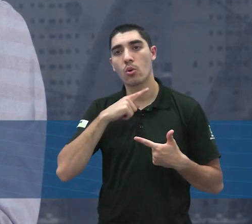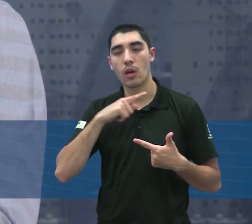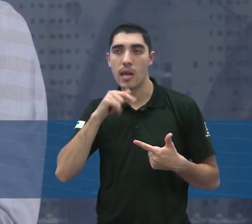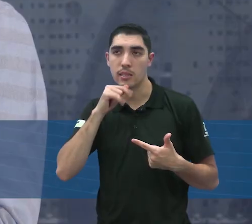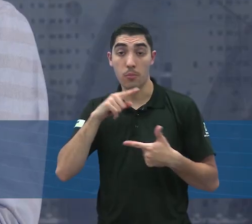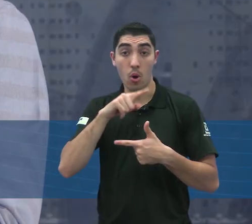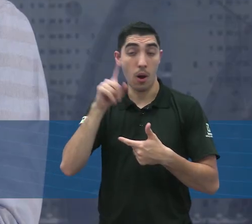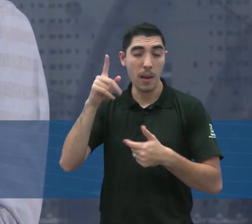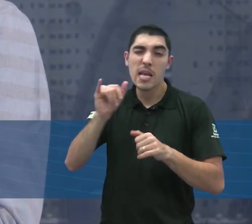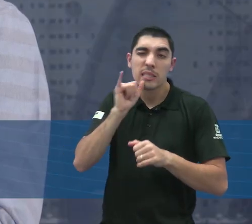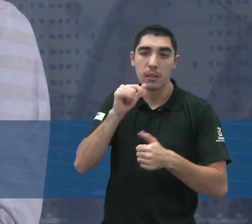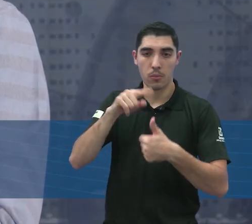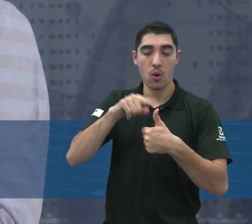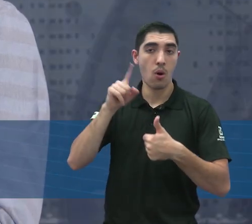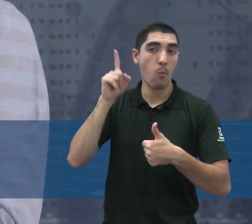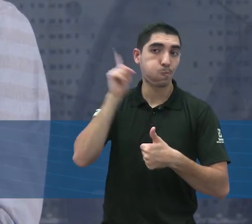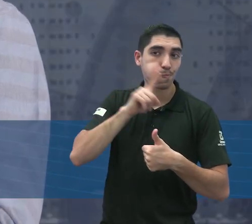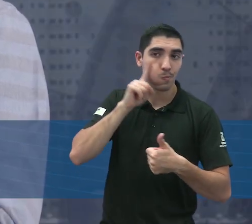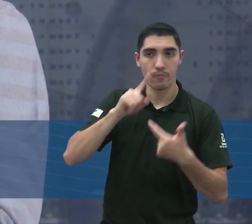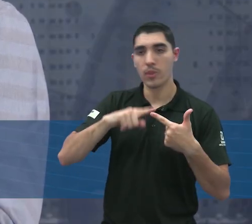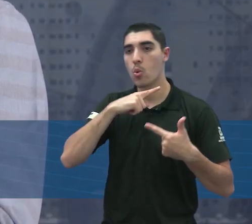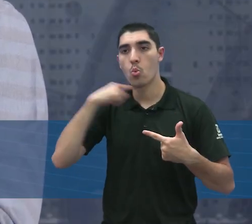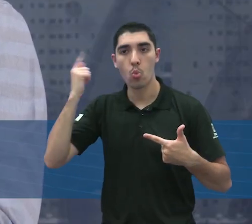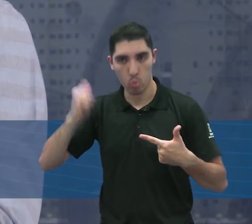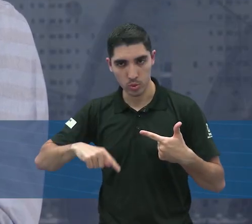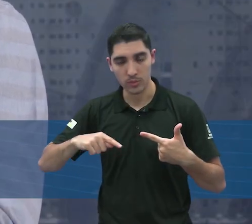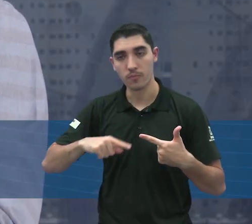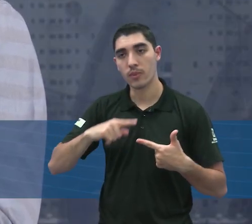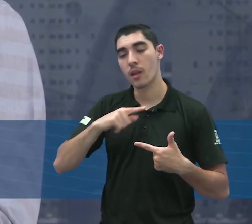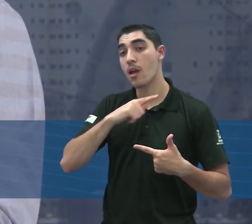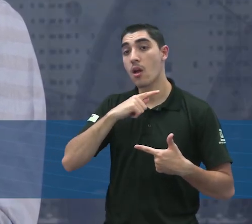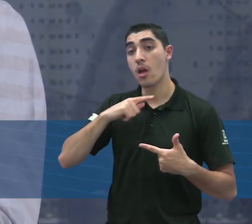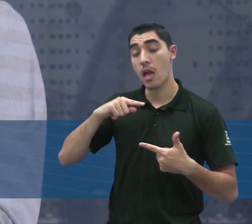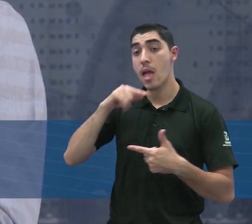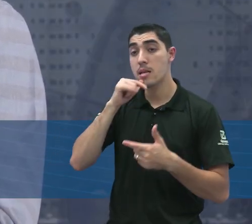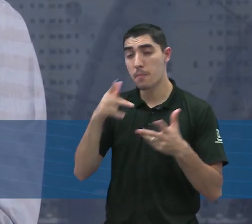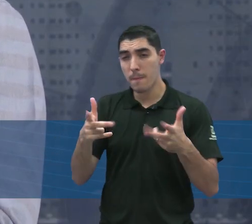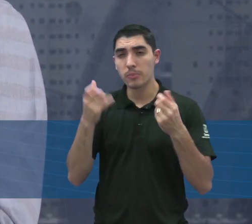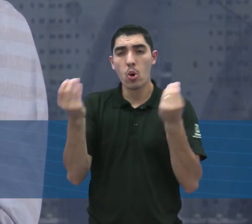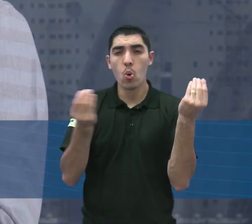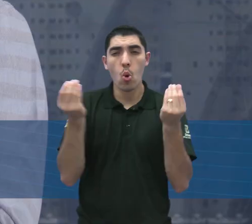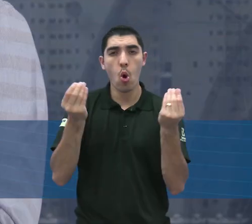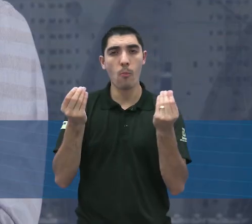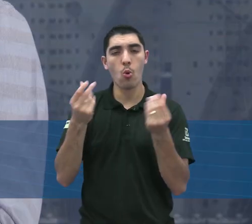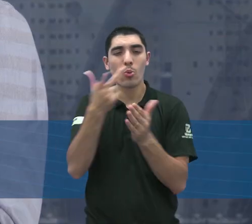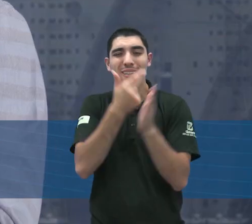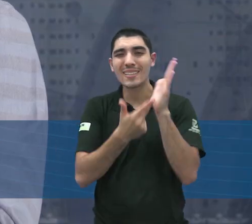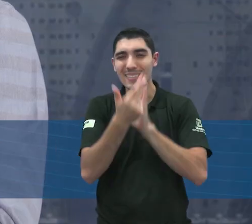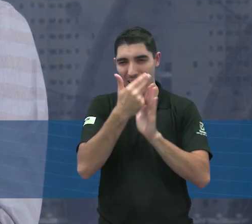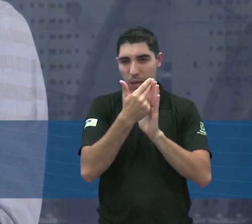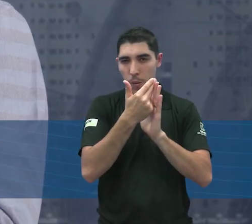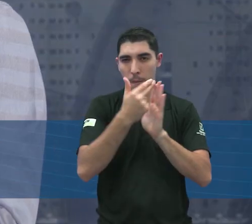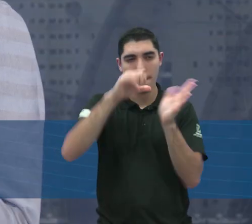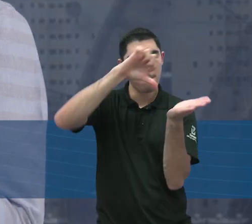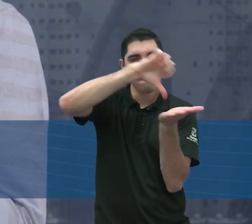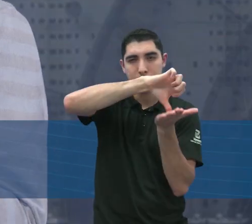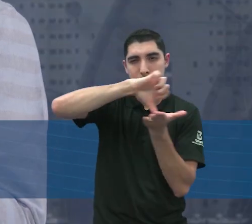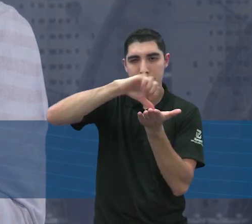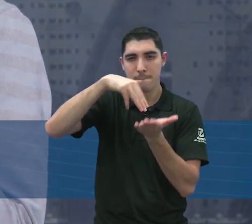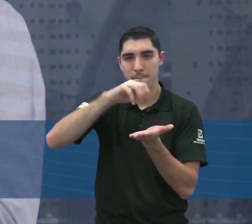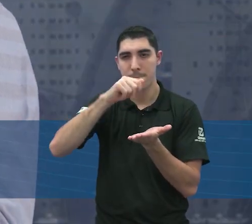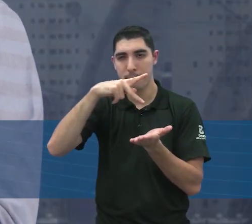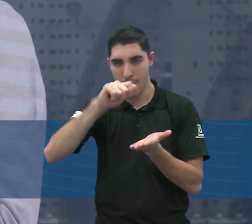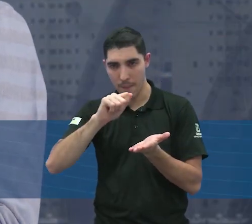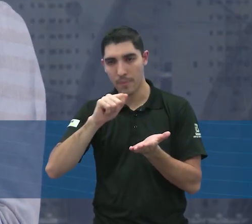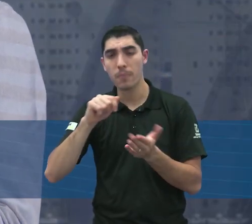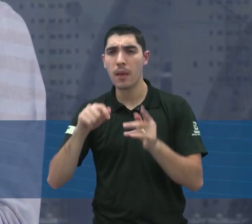exemplos, porque se vocês observarem como é o mapa mundi nos Estados Unidos ou dentro da Rússia, vocês verificarão que às vezes os Estados Unidos